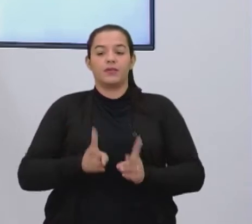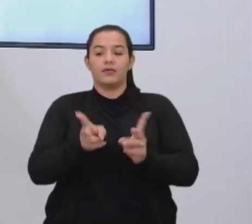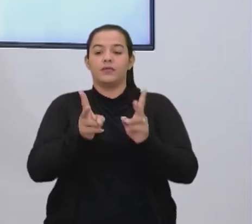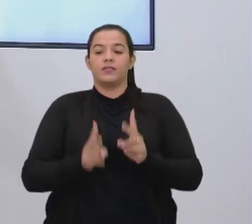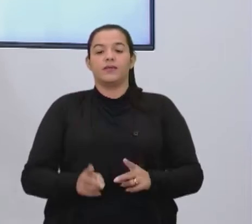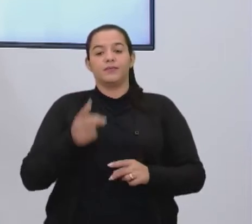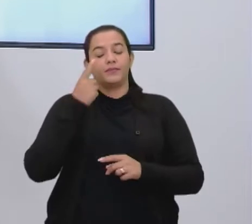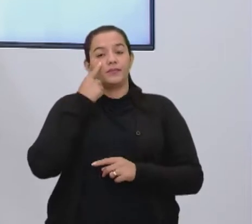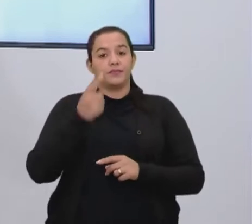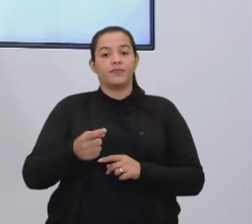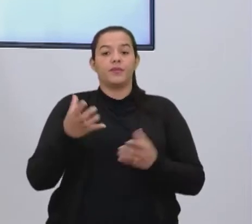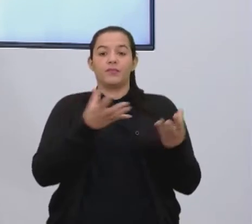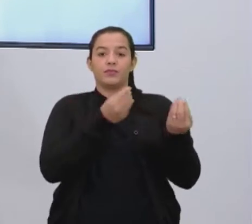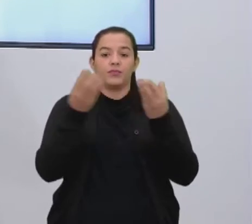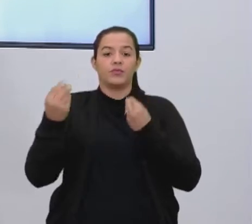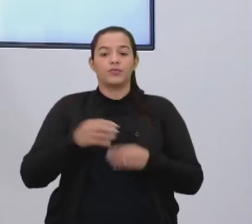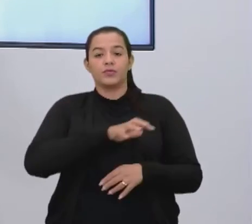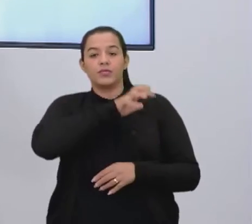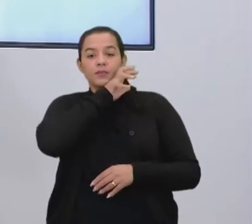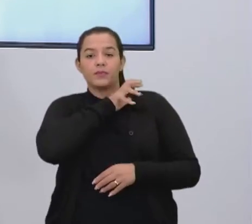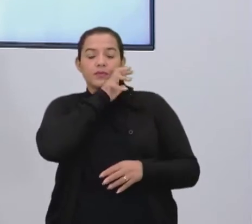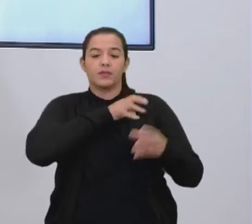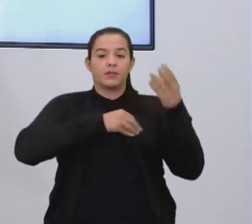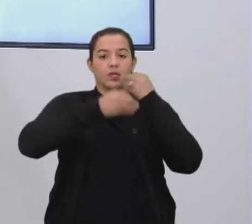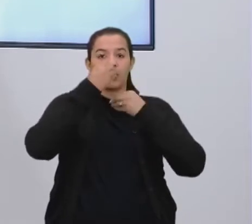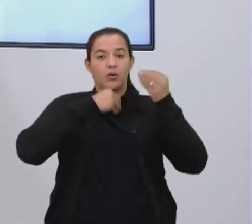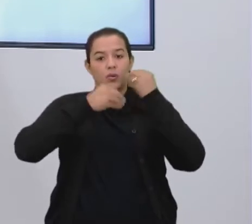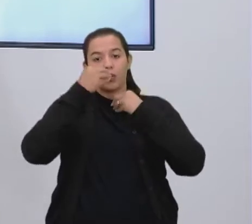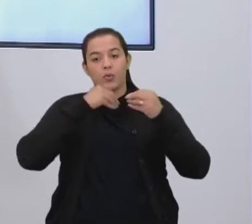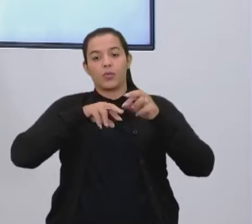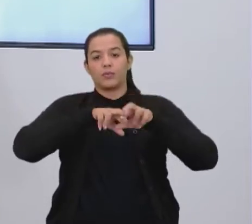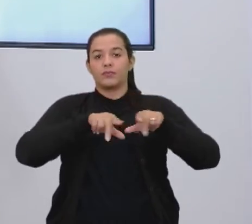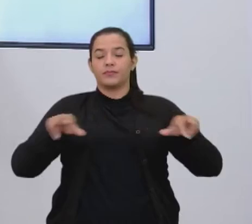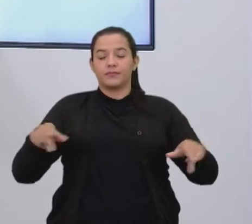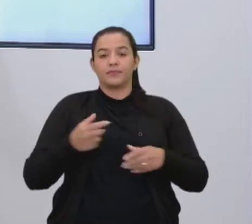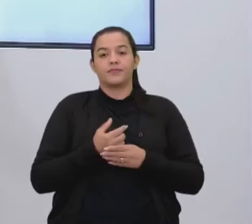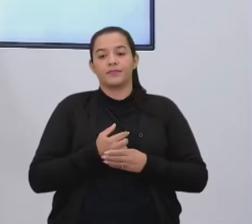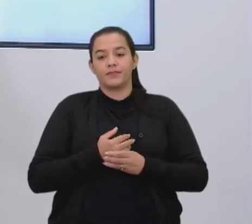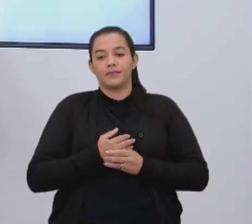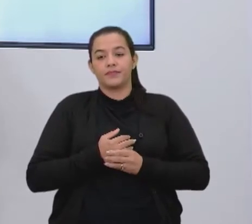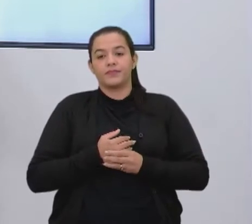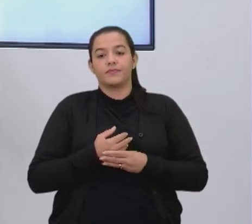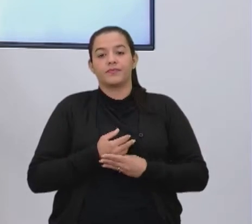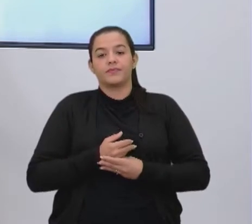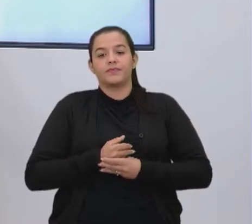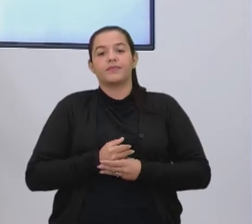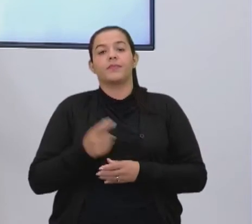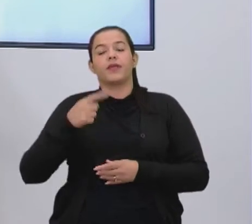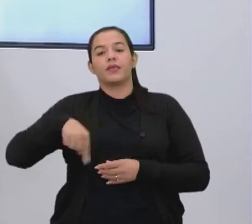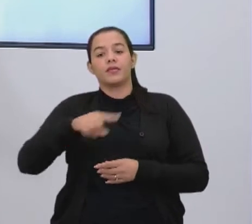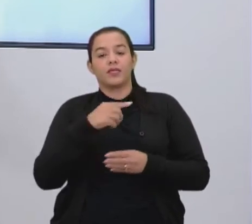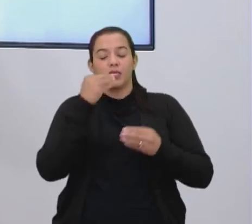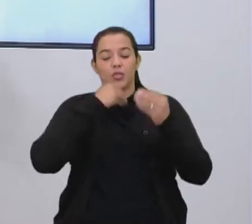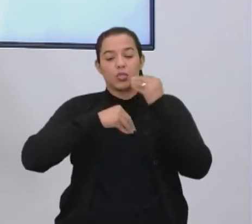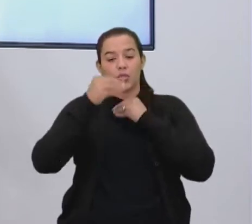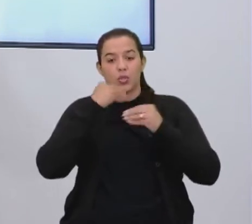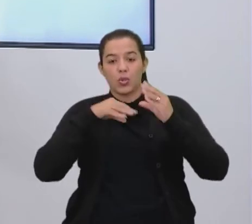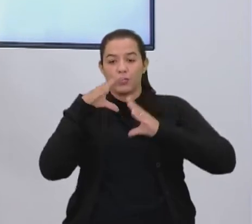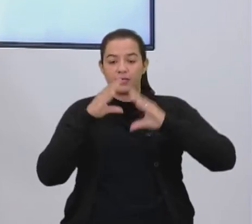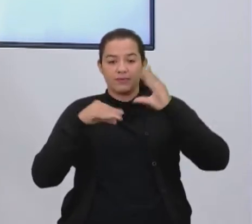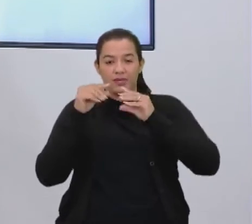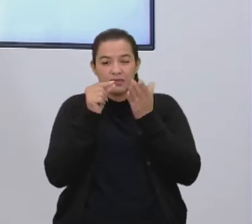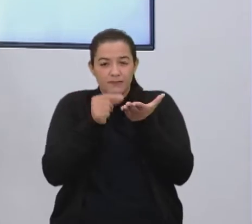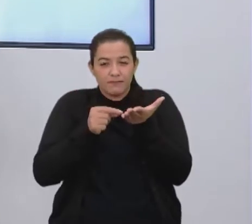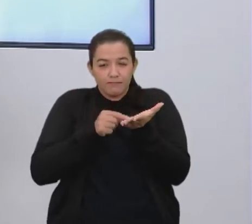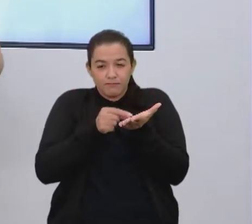falar, muitos animais acabam consumindo e comendo essas coisas, né? E aí, eles comem esses plásticos, esses pedaços,